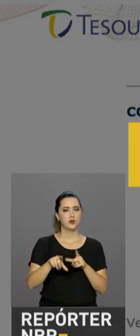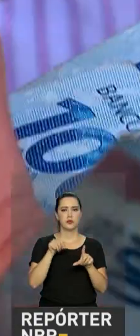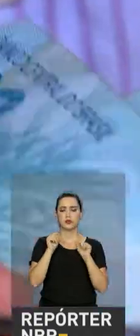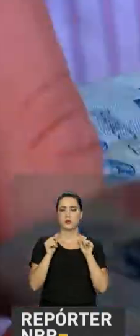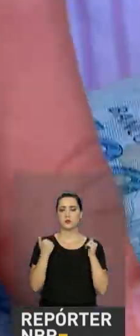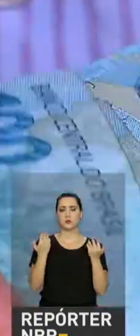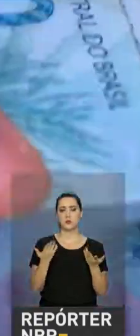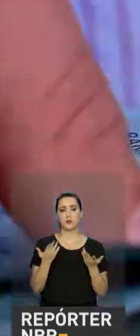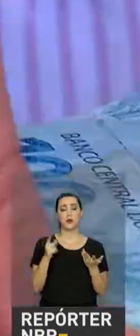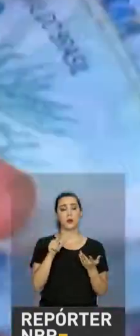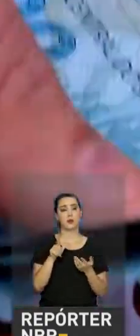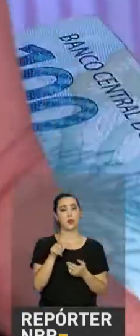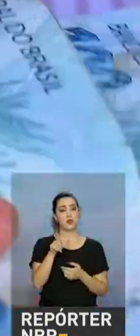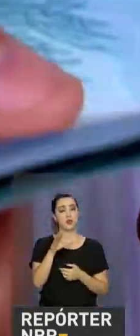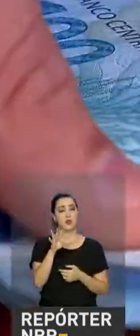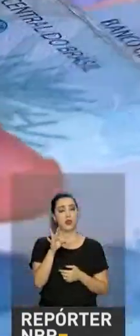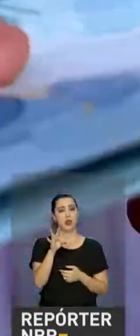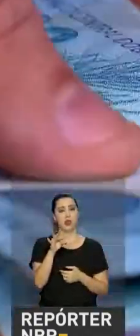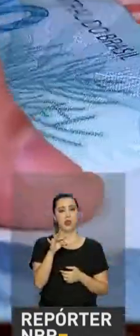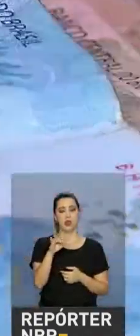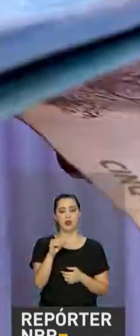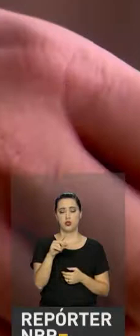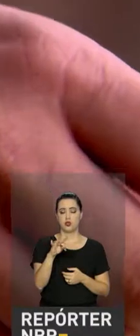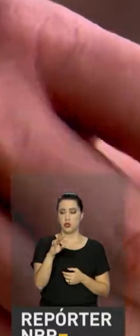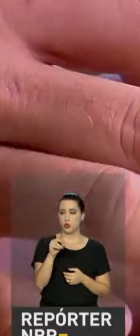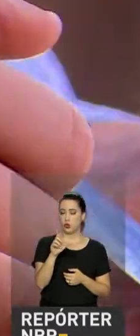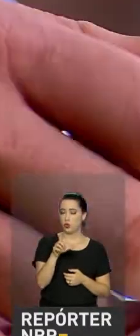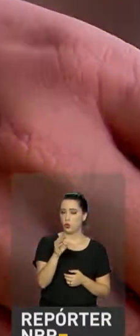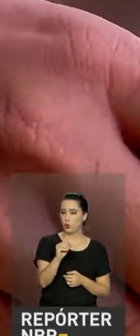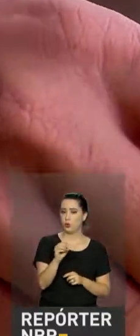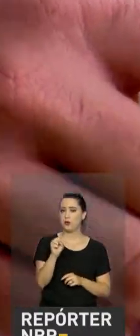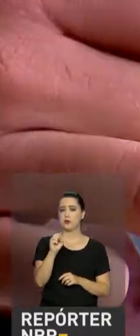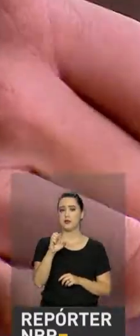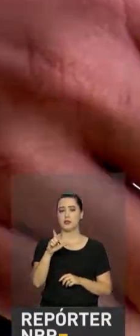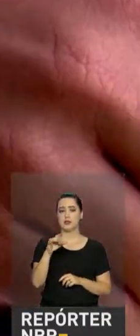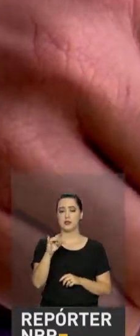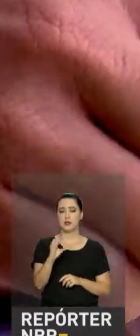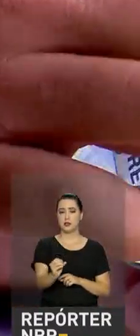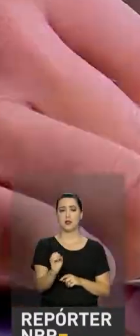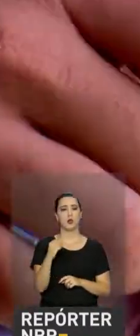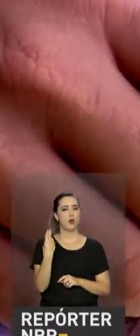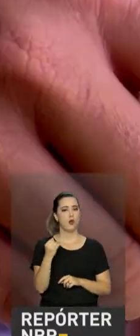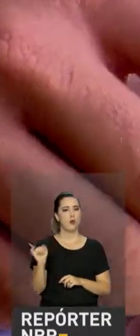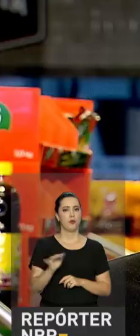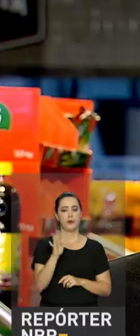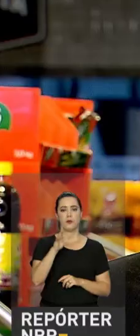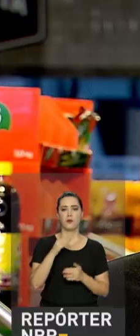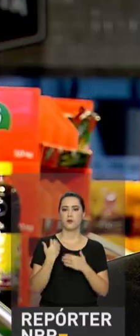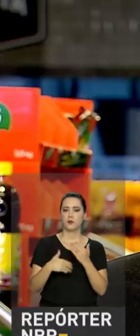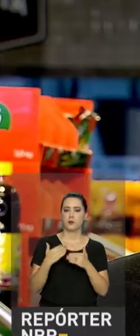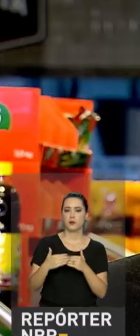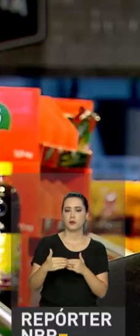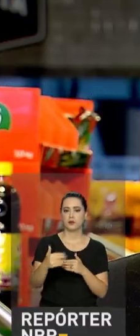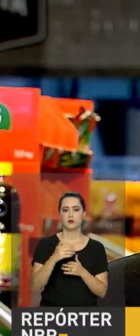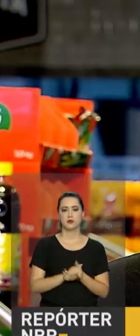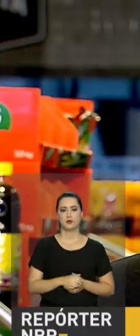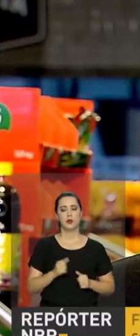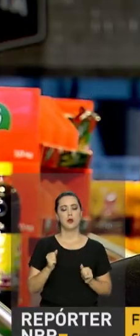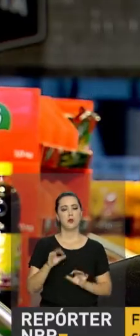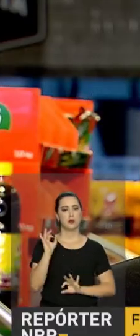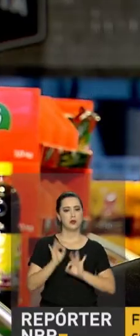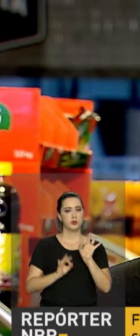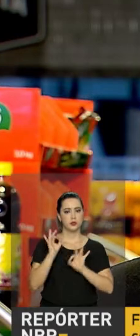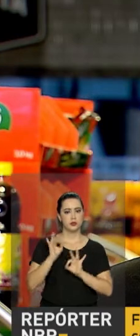a títulos baseados na selic na inflação com prazo de resgate mais cultos ou mais longos se pode planejar